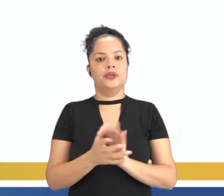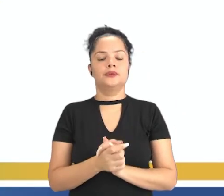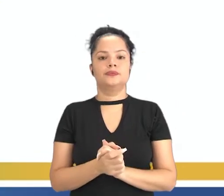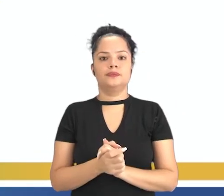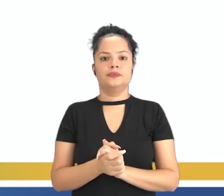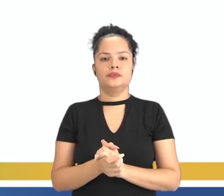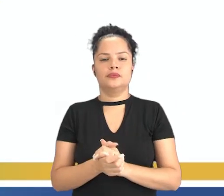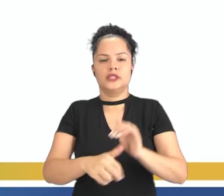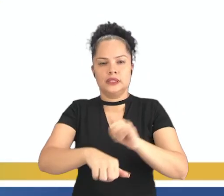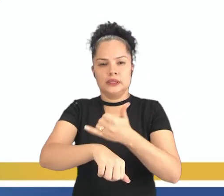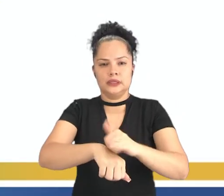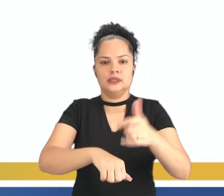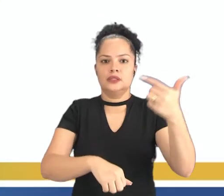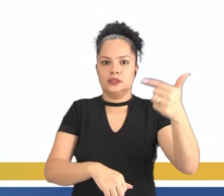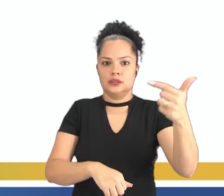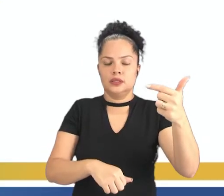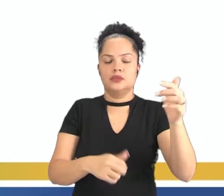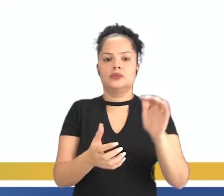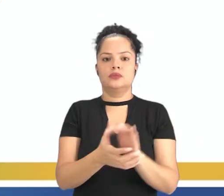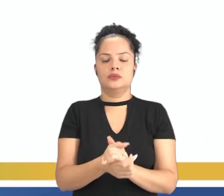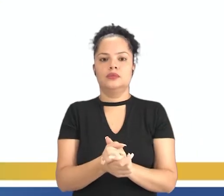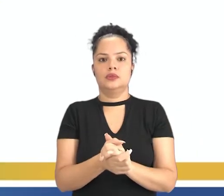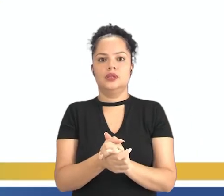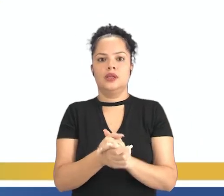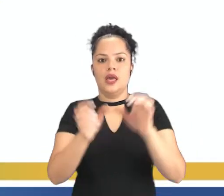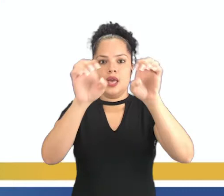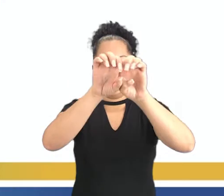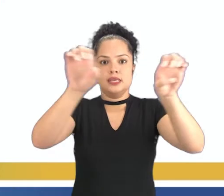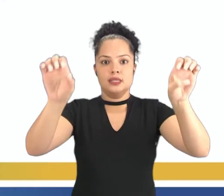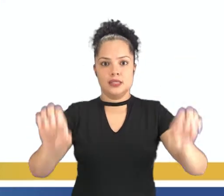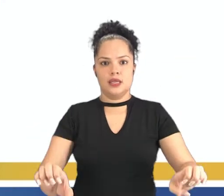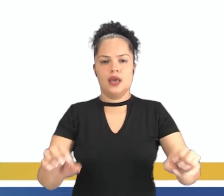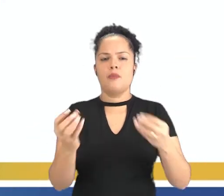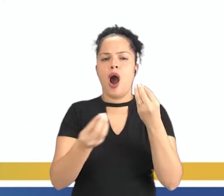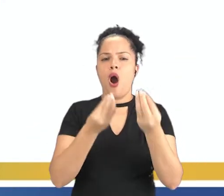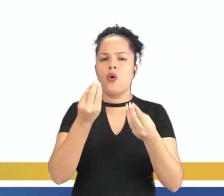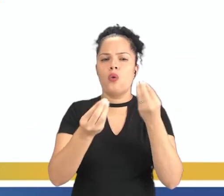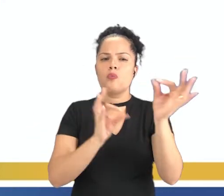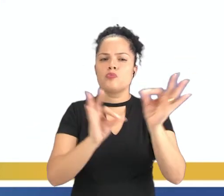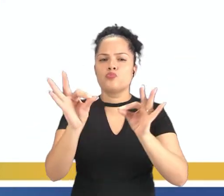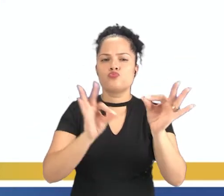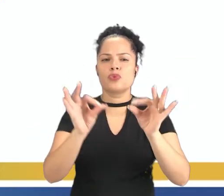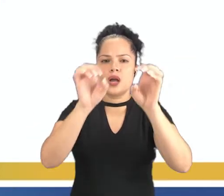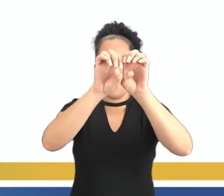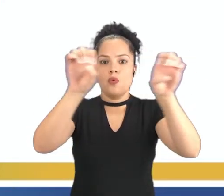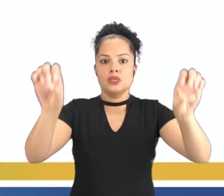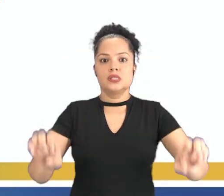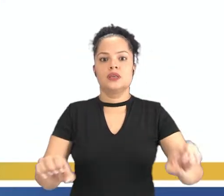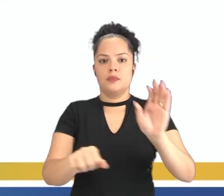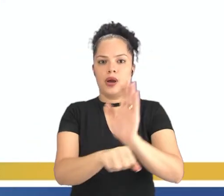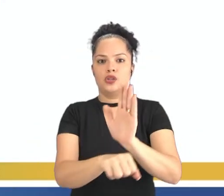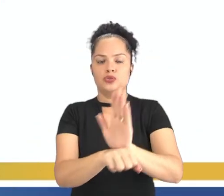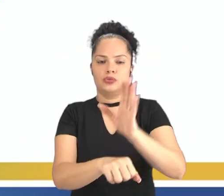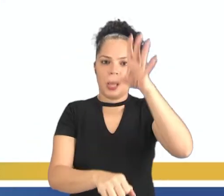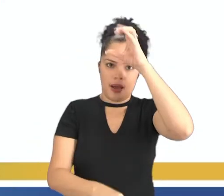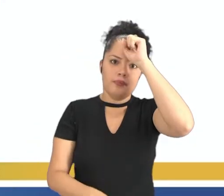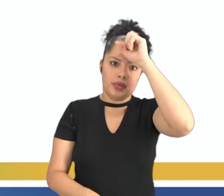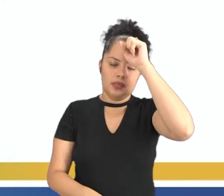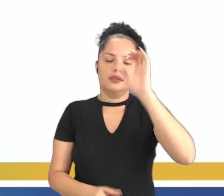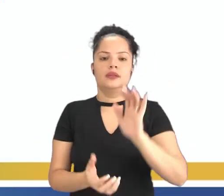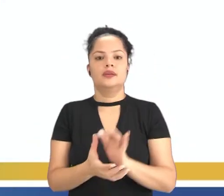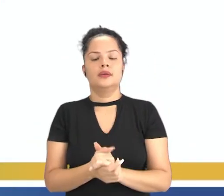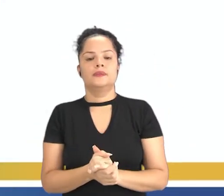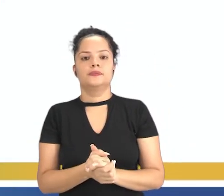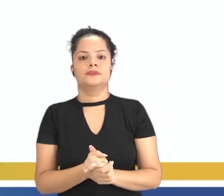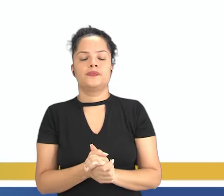Segunda estratégia de estudo, gente. Agora é o chamado esquema. Como você vai fazer um esquema que vai ajudar teu estudo? Então, o que é o